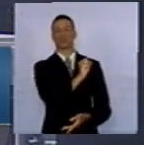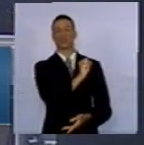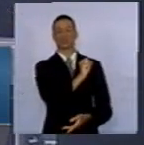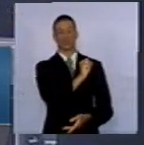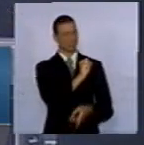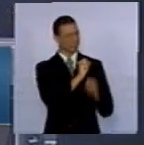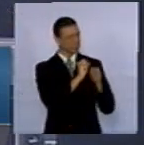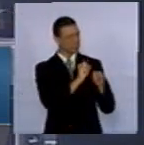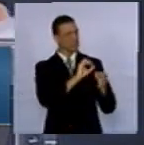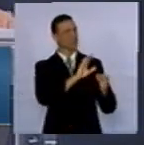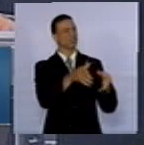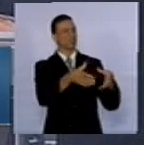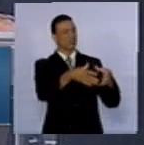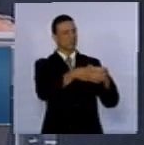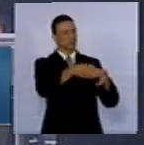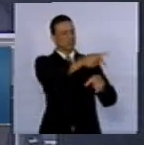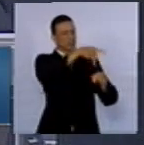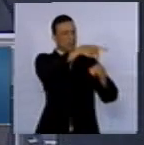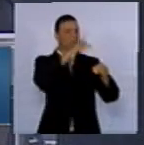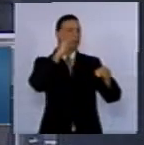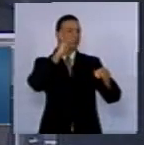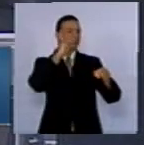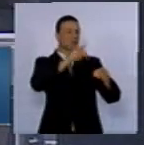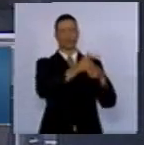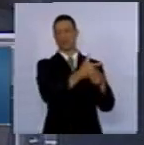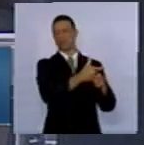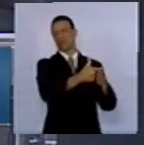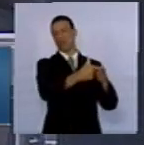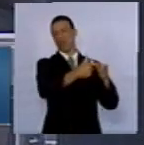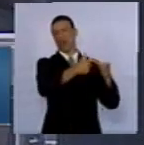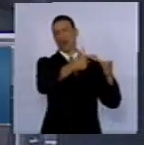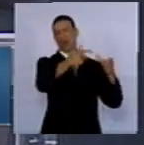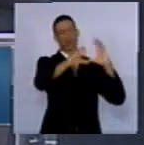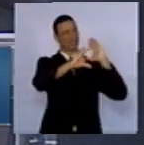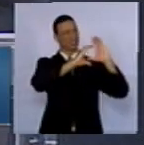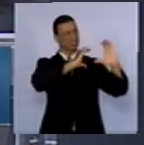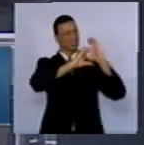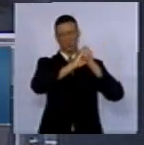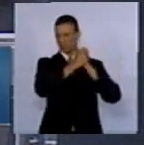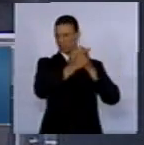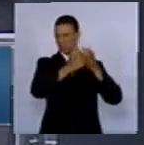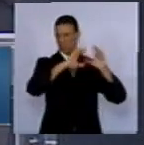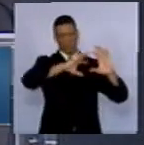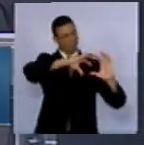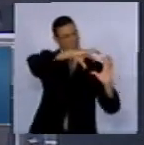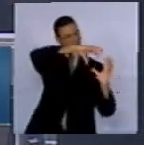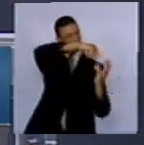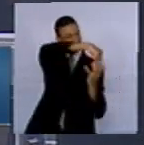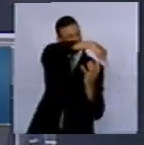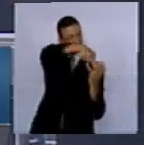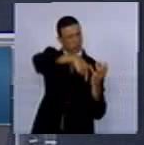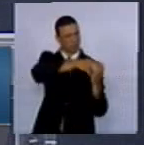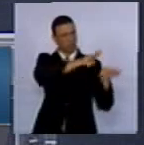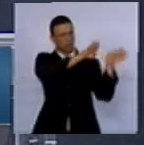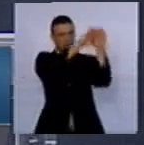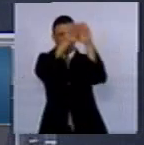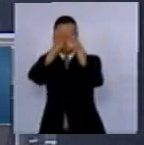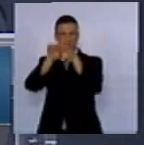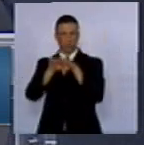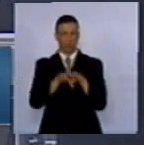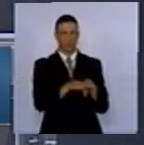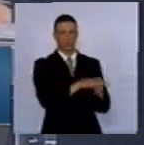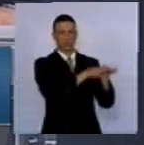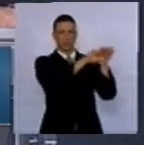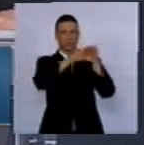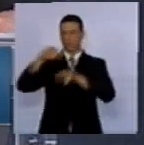os Estados Unidos tem uma ampla hegemonia nas comunicações globais uma ampla hegemonia em todos